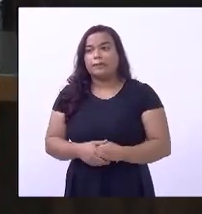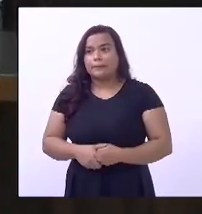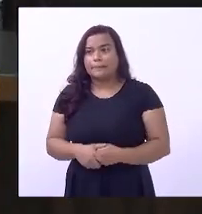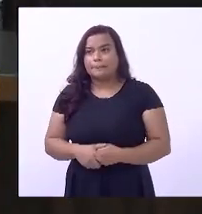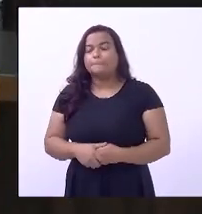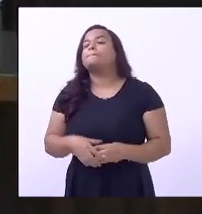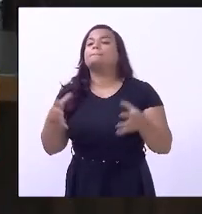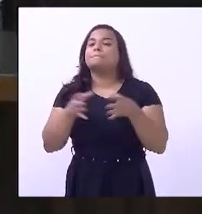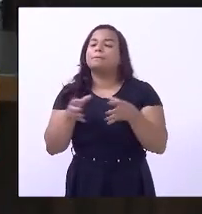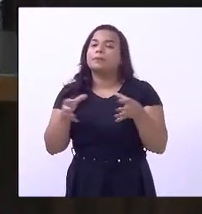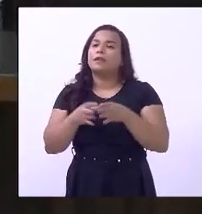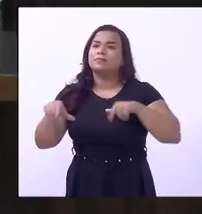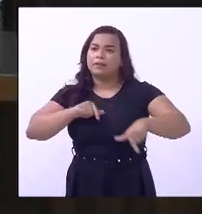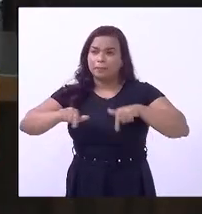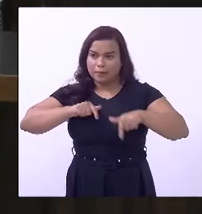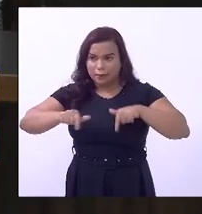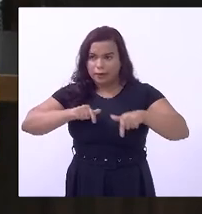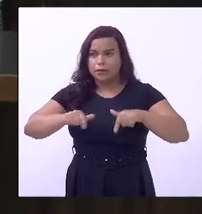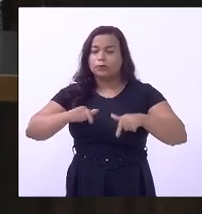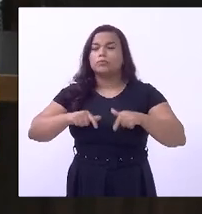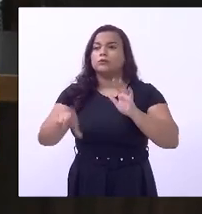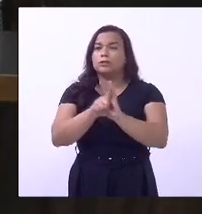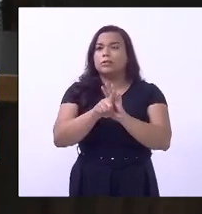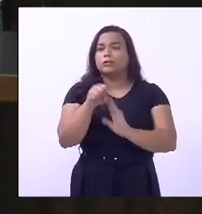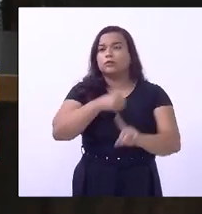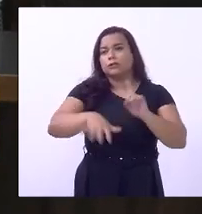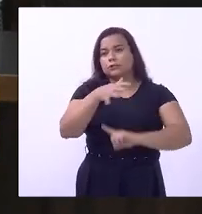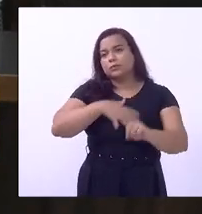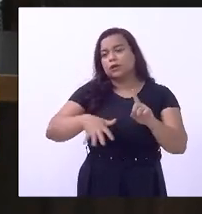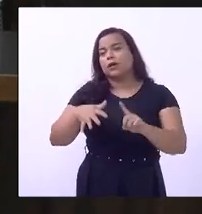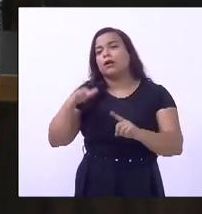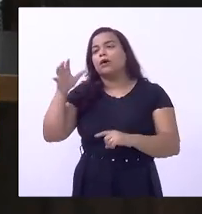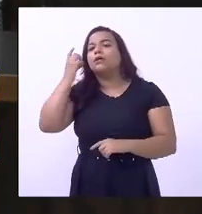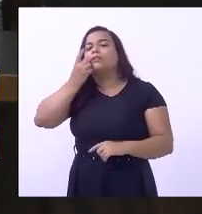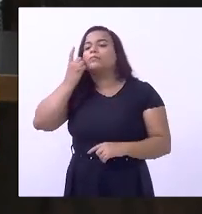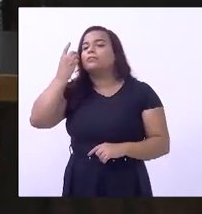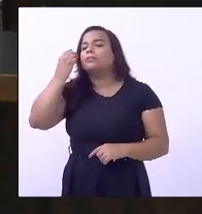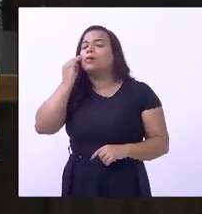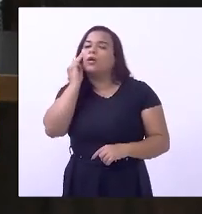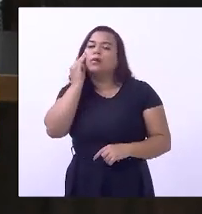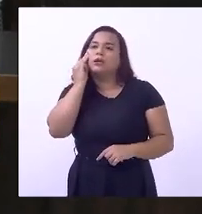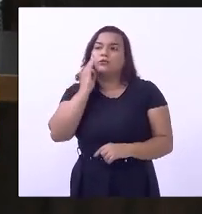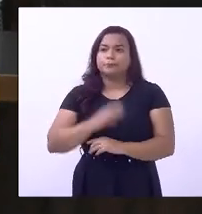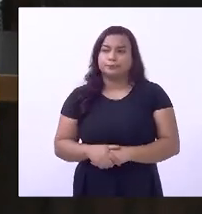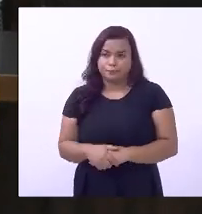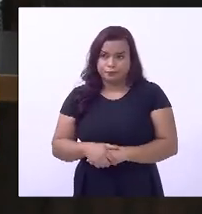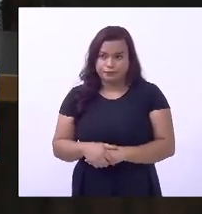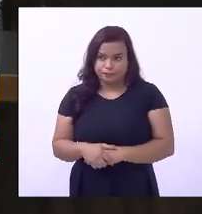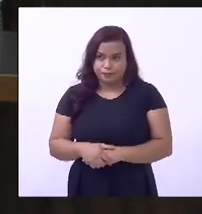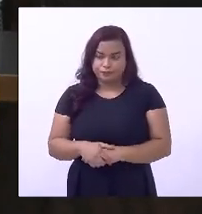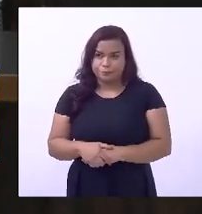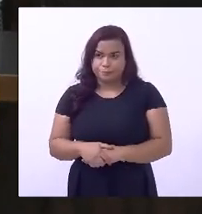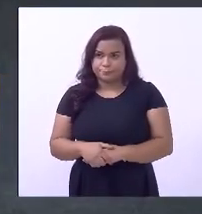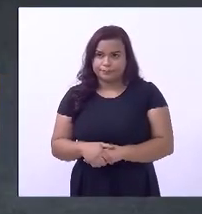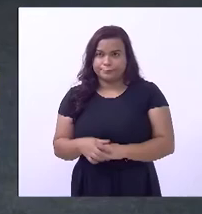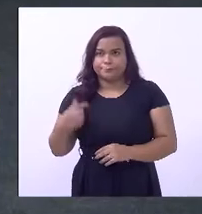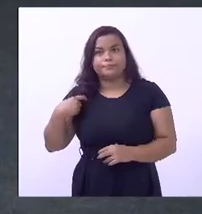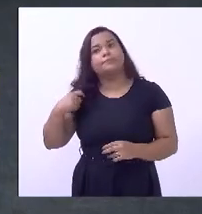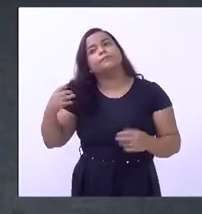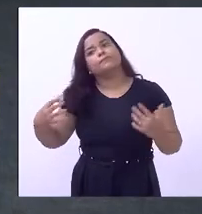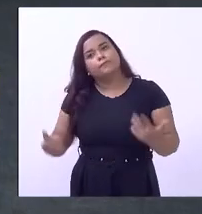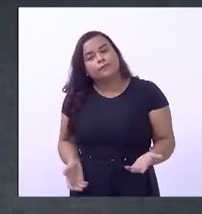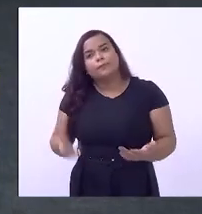Pela Comissão de Trabalho, Legislação Social e Seguridade Social, deputada Mônica Francisco. Presidenta, o